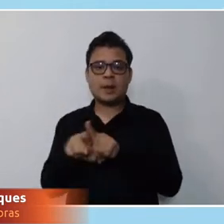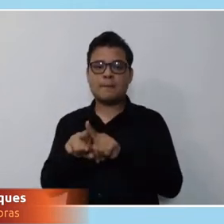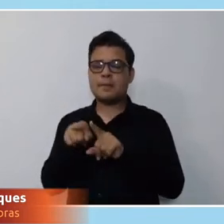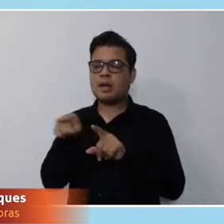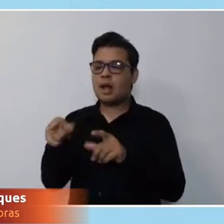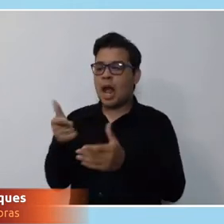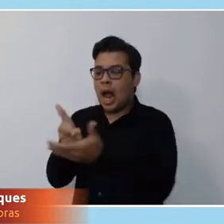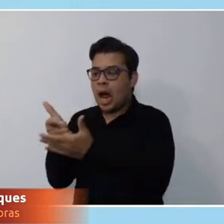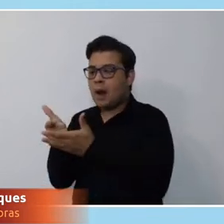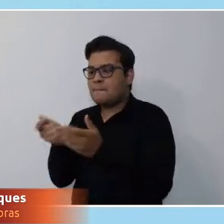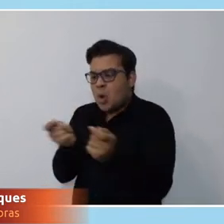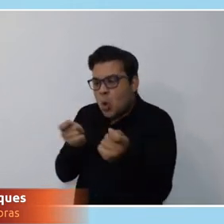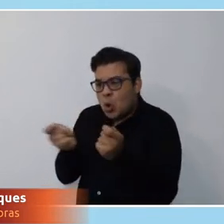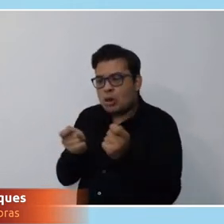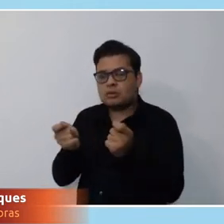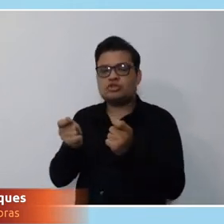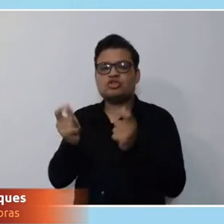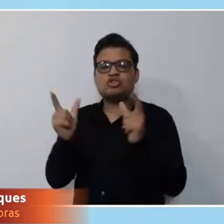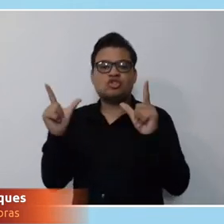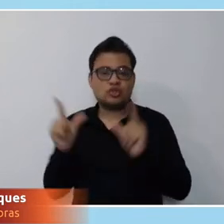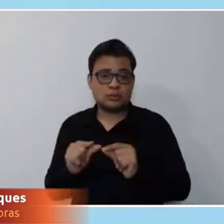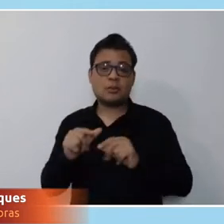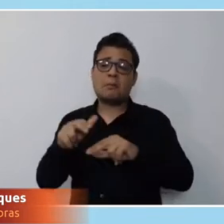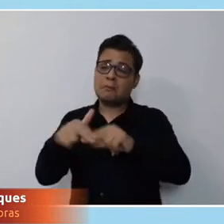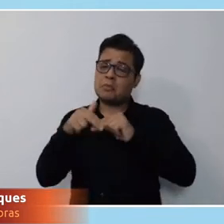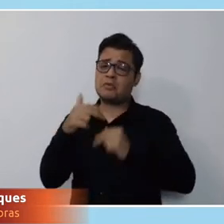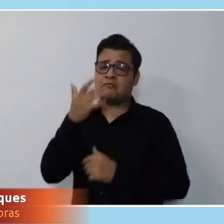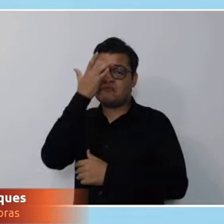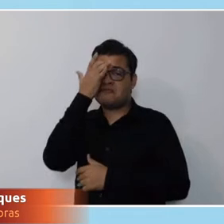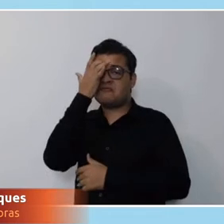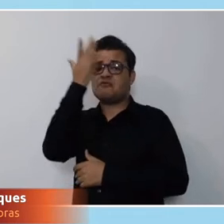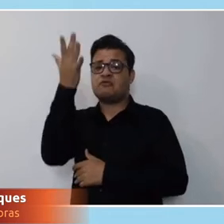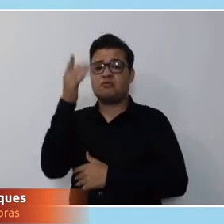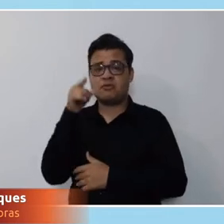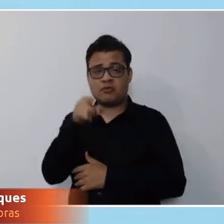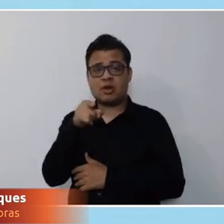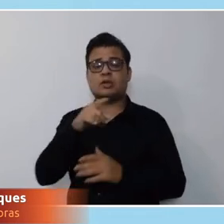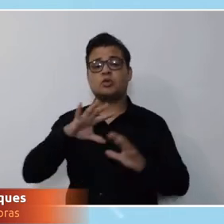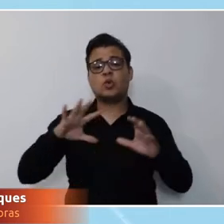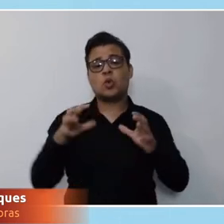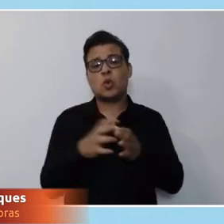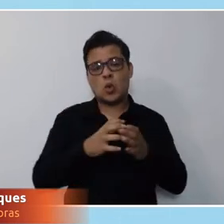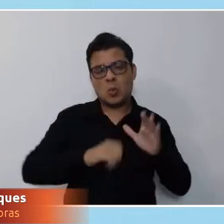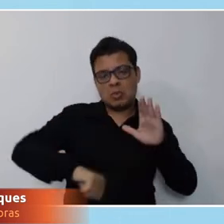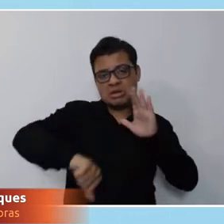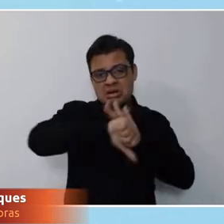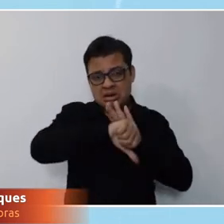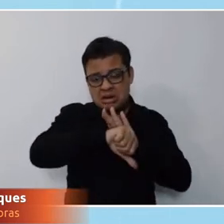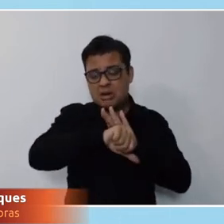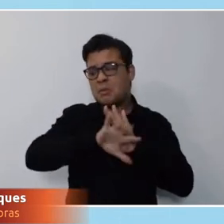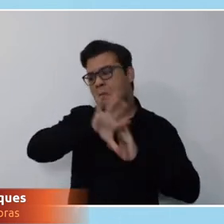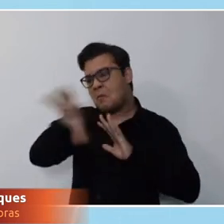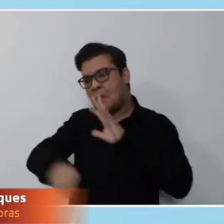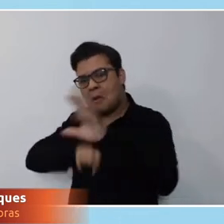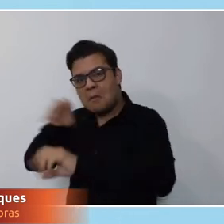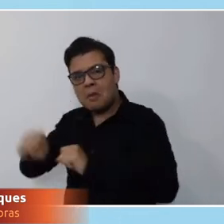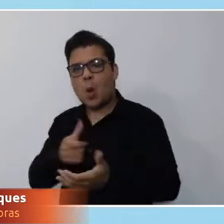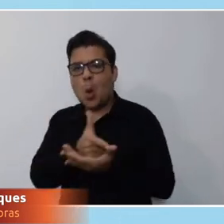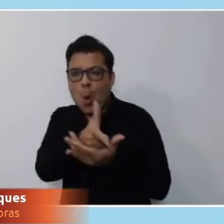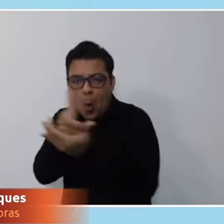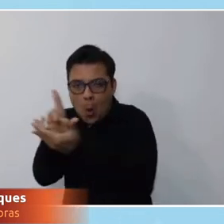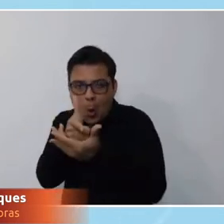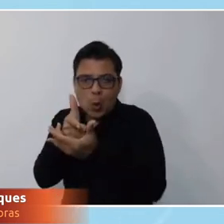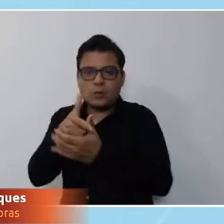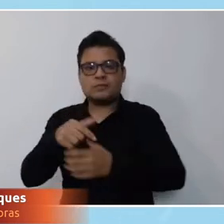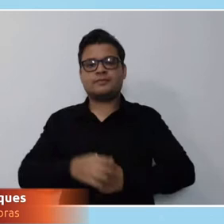armamentos acabam facilitando o uso deles pelo crime organizado. Bom, agora a gente muda um pouquinho